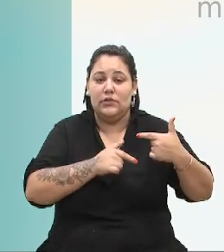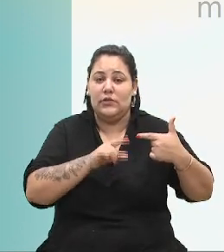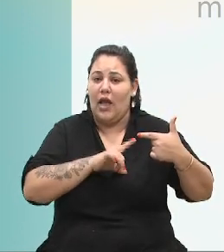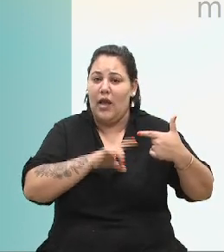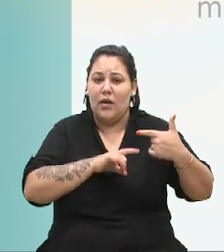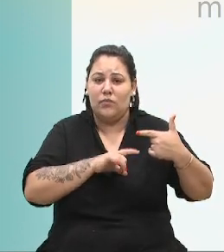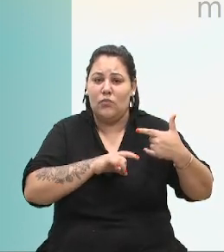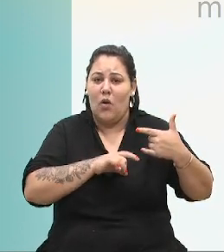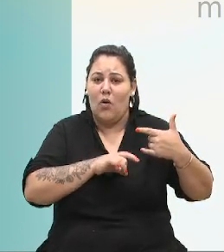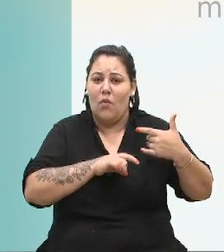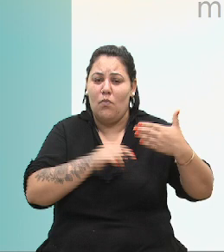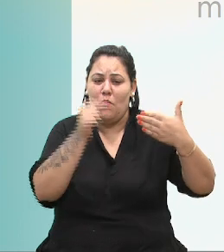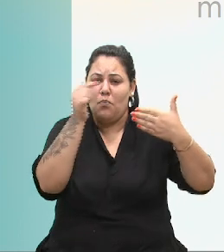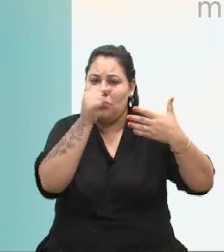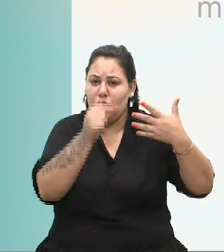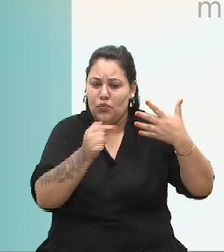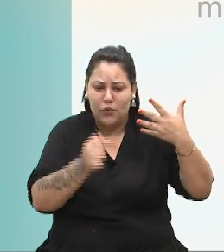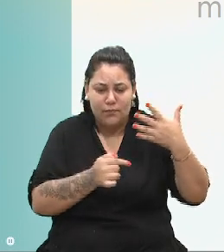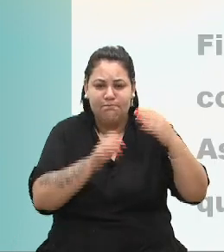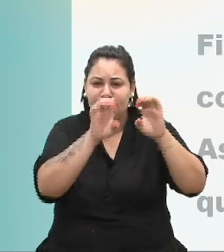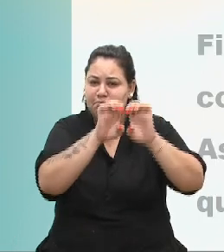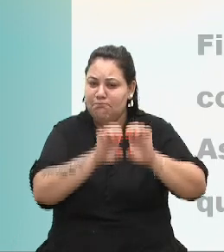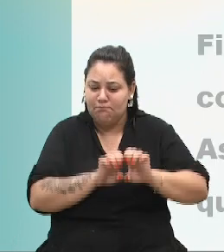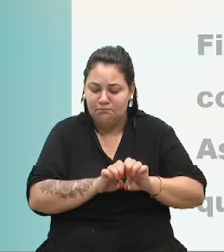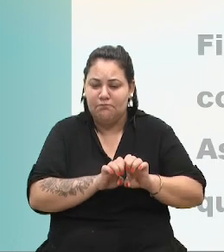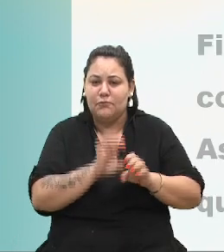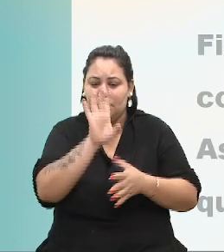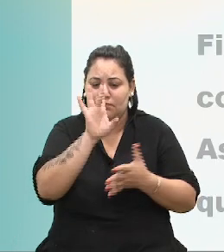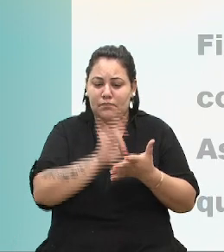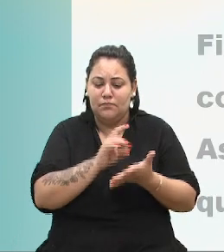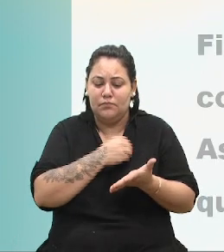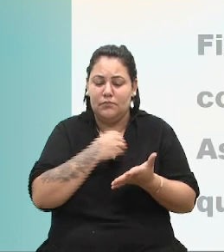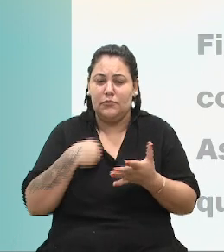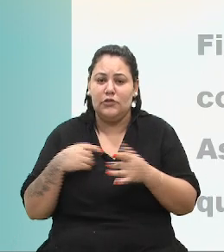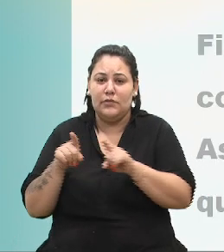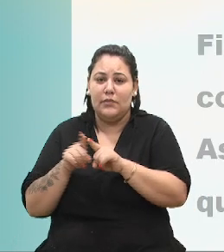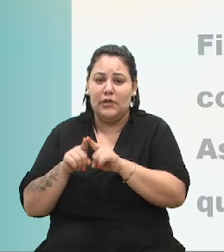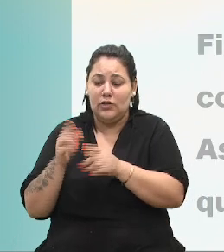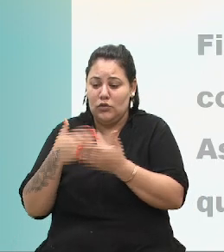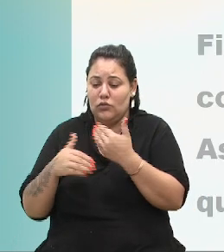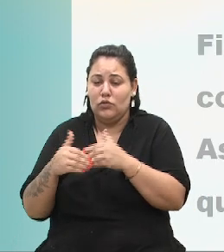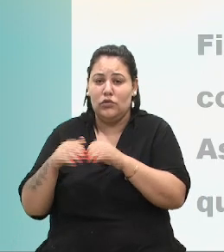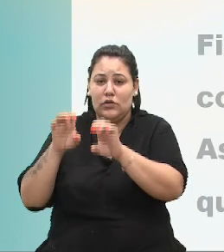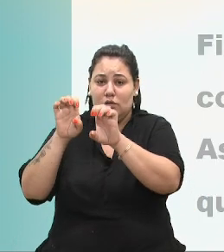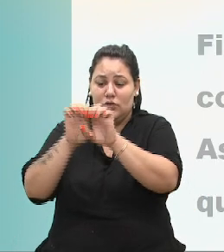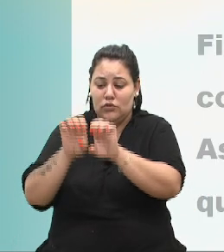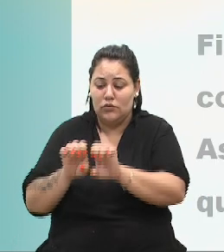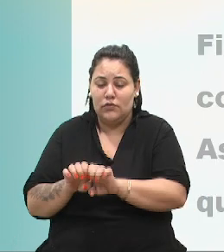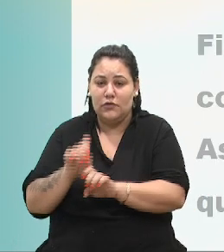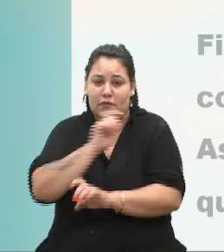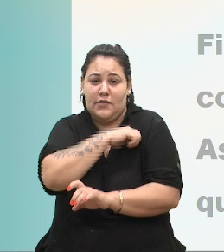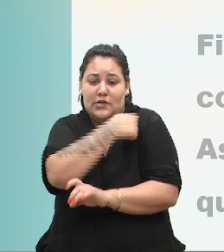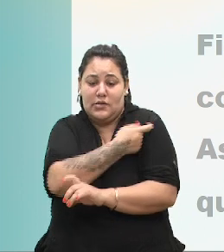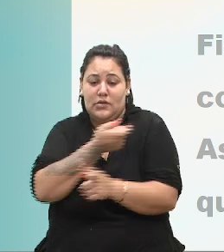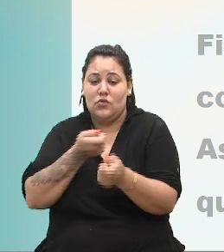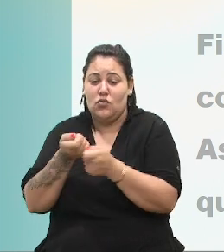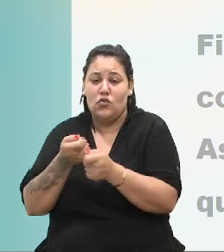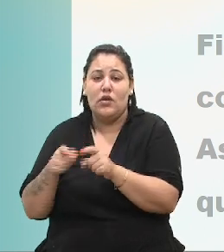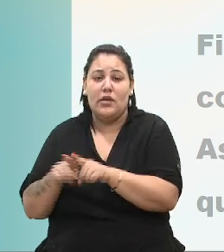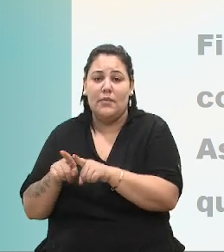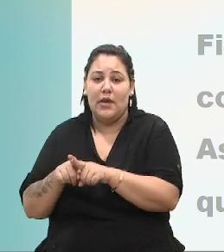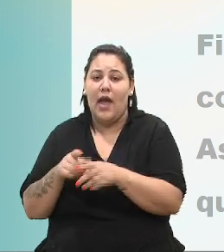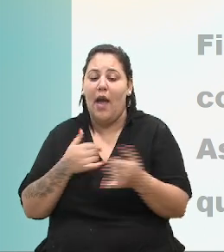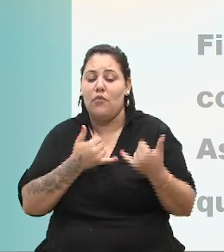Nossa estrutura cartorial, que é a de registros médicos, nossa estrutura de fiscalização. Então, vocês estão vendo no